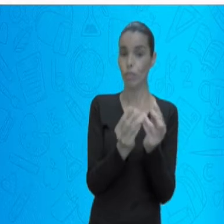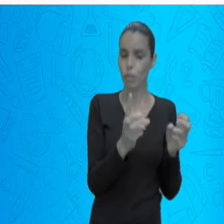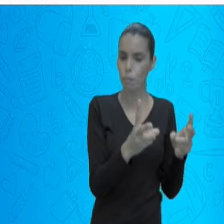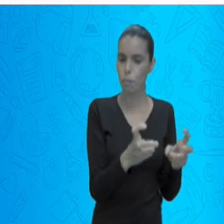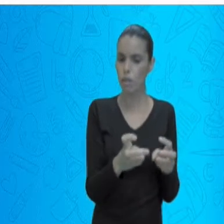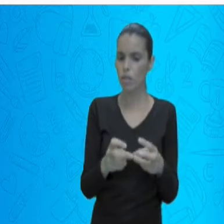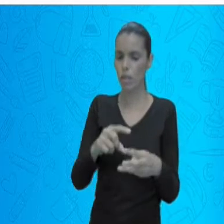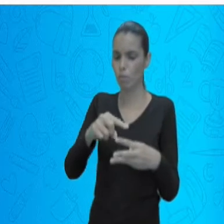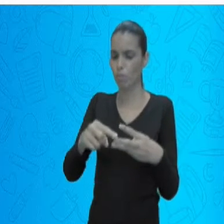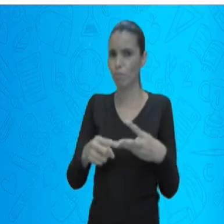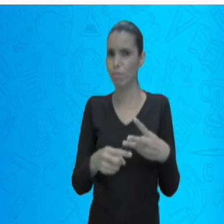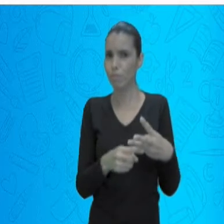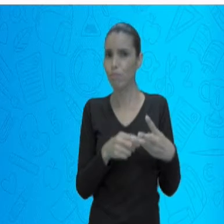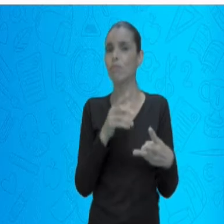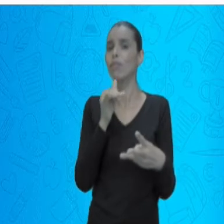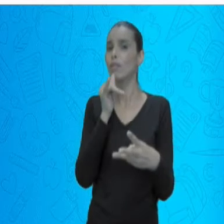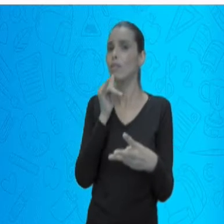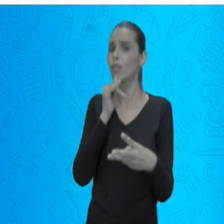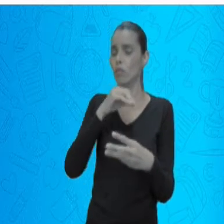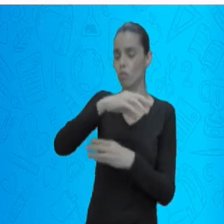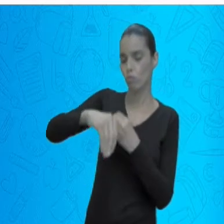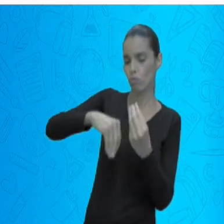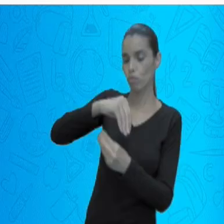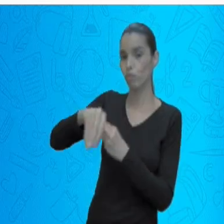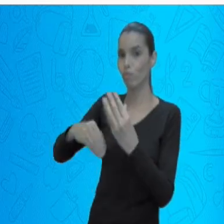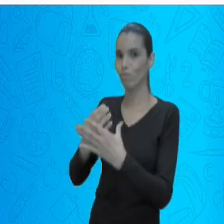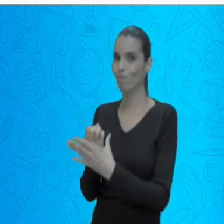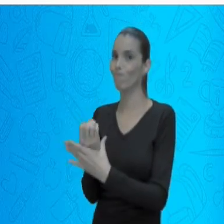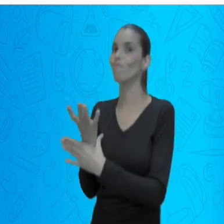de mistura heterogênea.